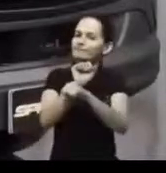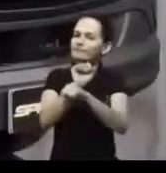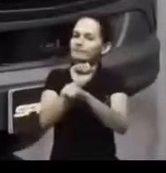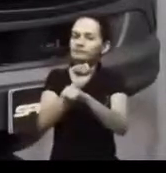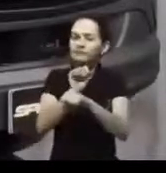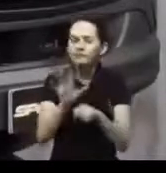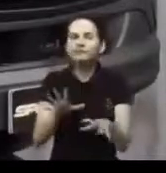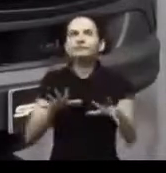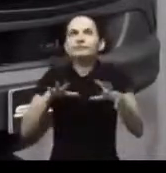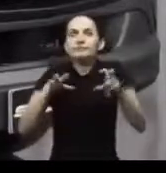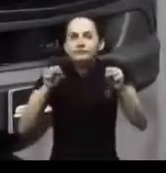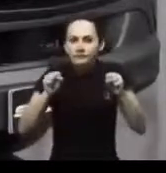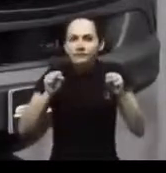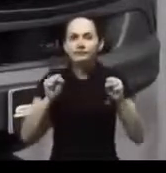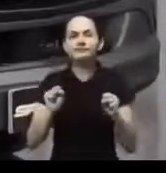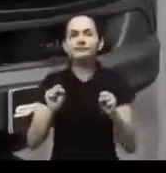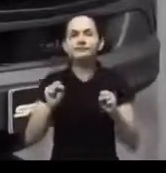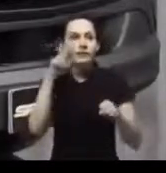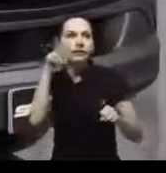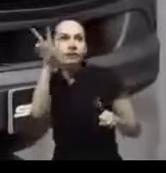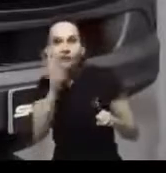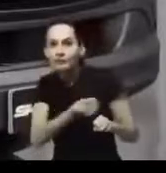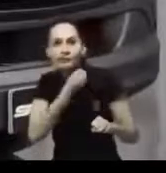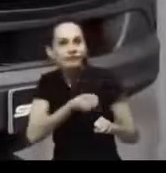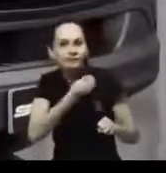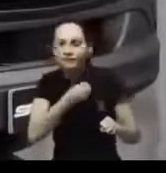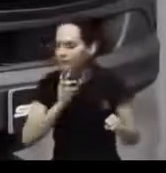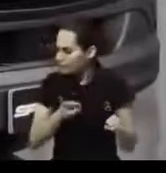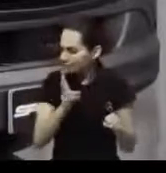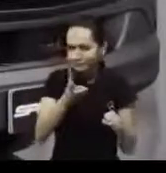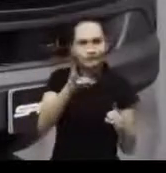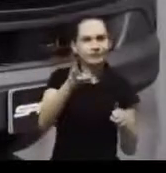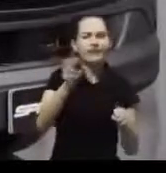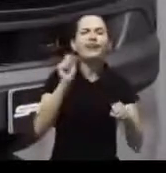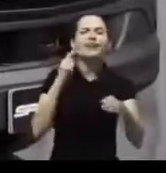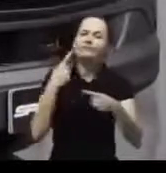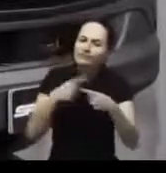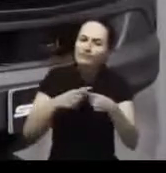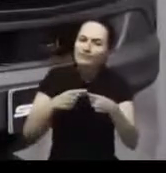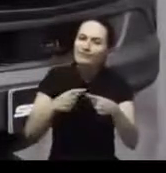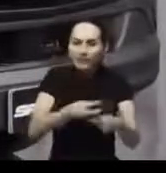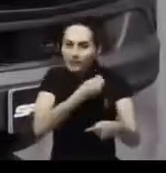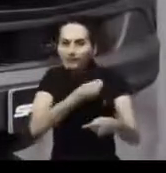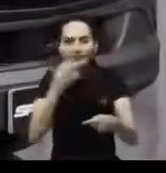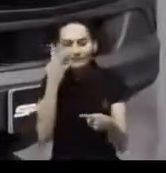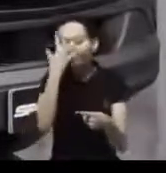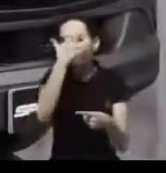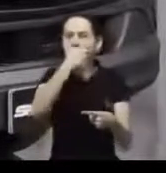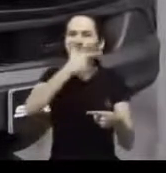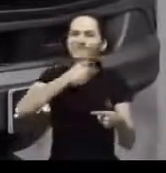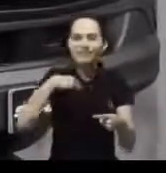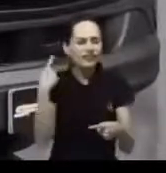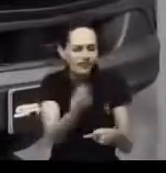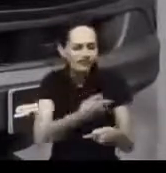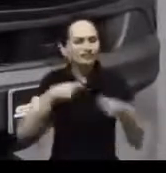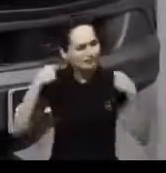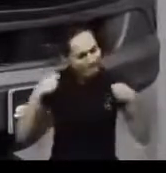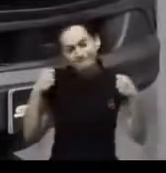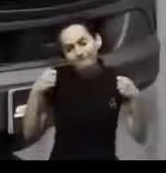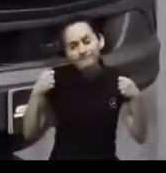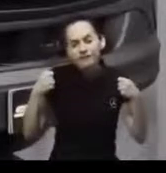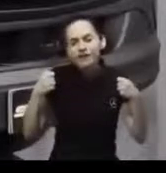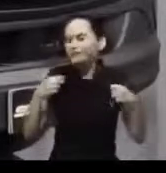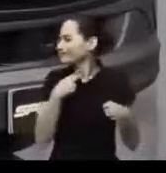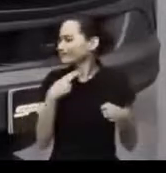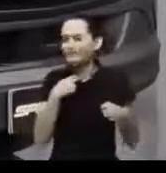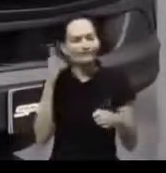para poder respirar e chegar a vida e poder seguir em frente porque a vida é bela a gente ela a gente passa por coisas e a gente